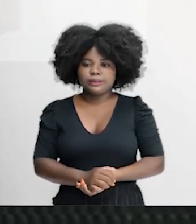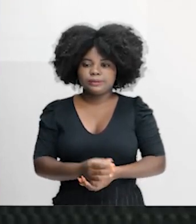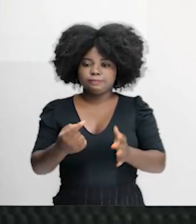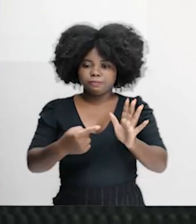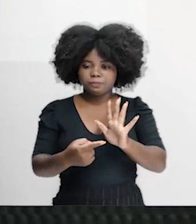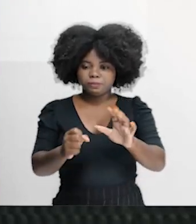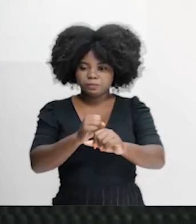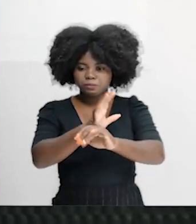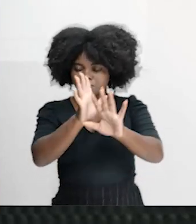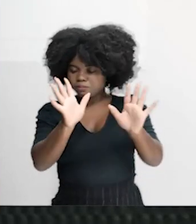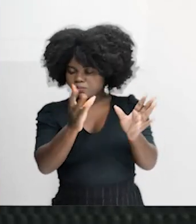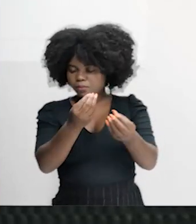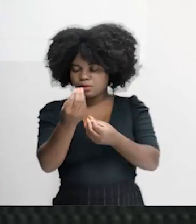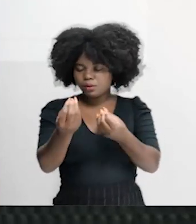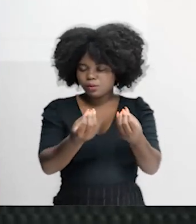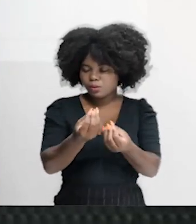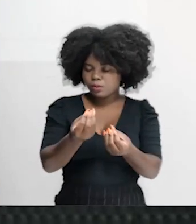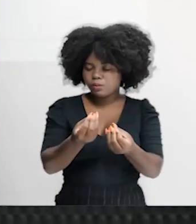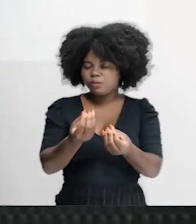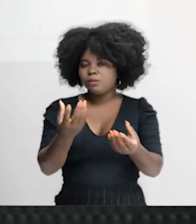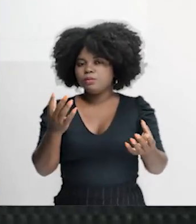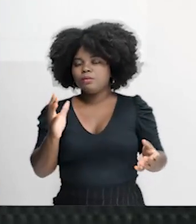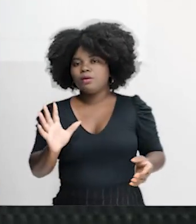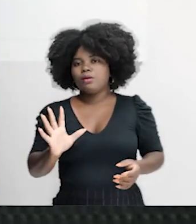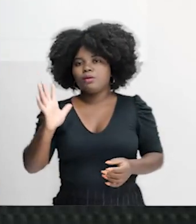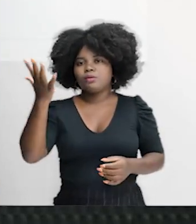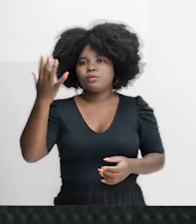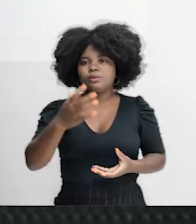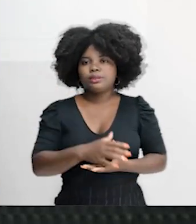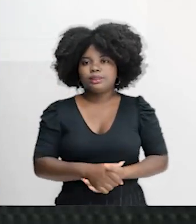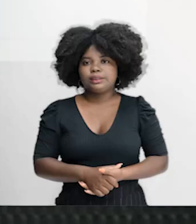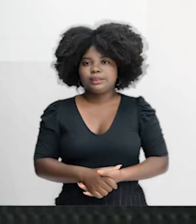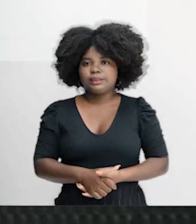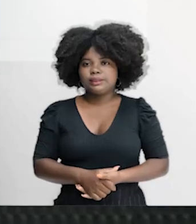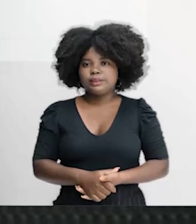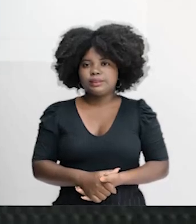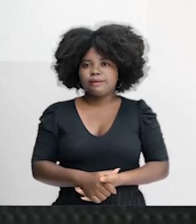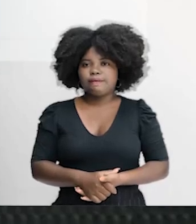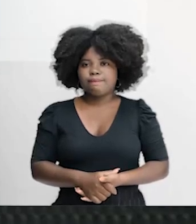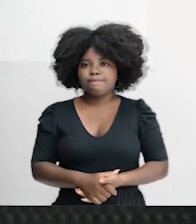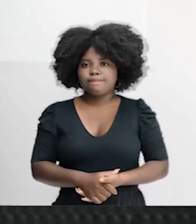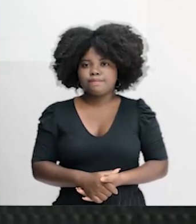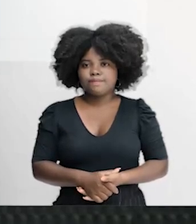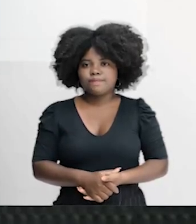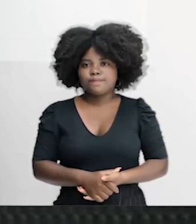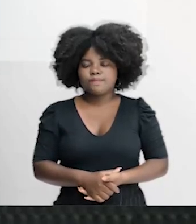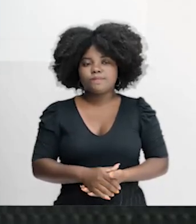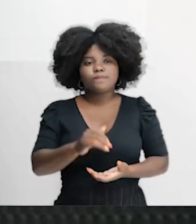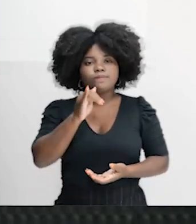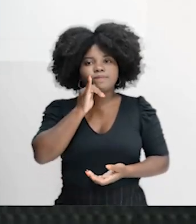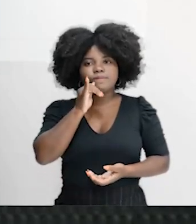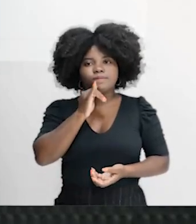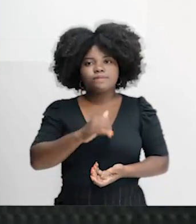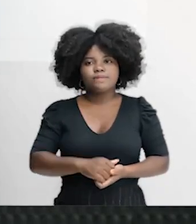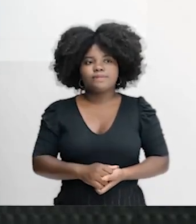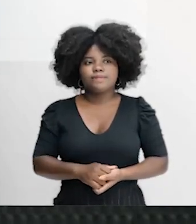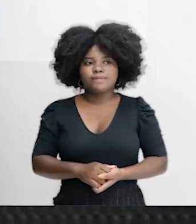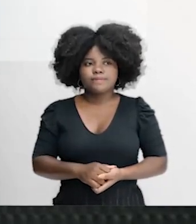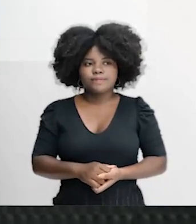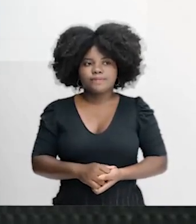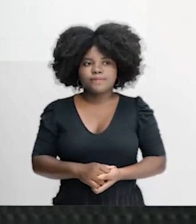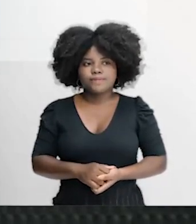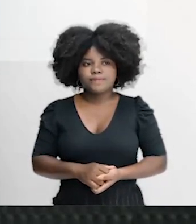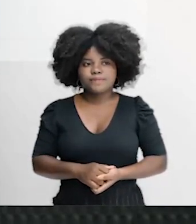mostrar para vocês como é que se encontra, né? Como é que eu encontro a tangente de um arco. Por exemplo, eu tenho um arco aqui,